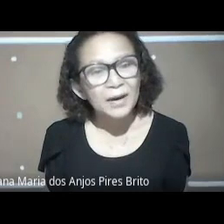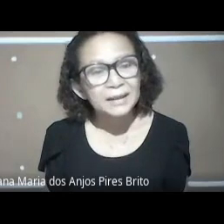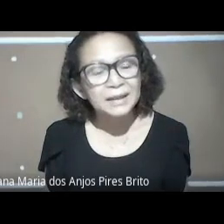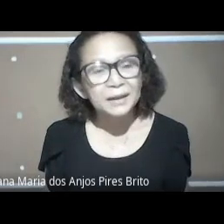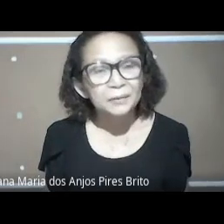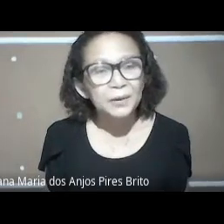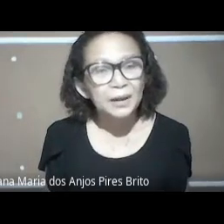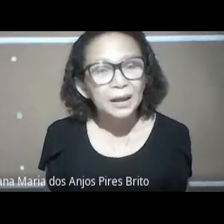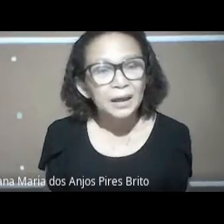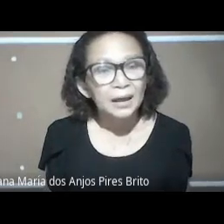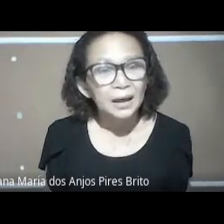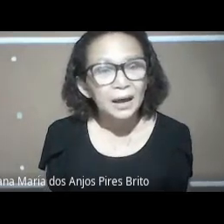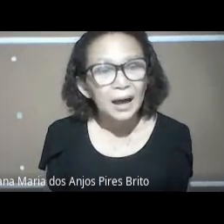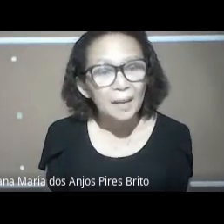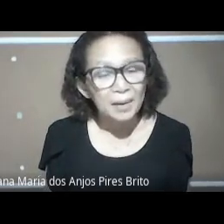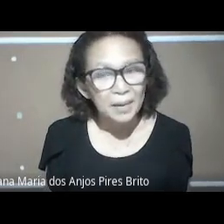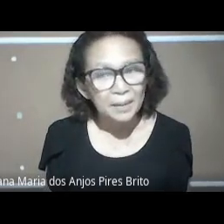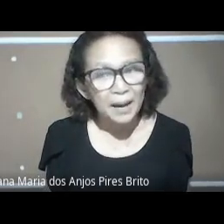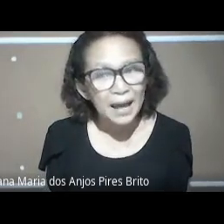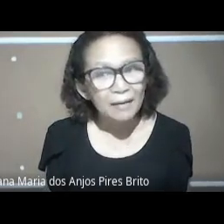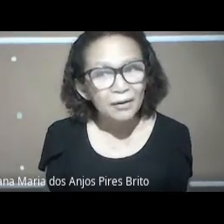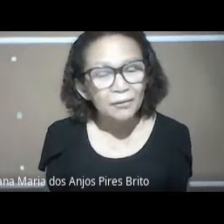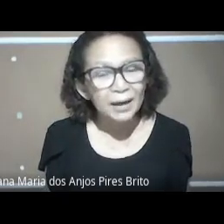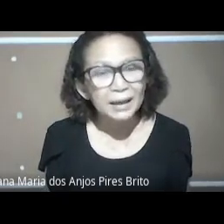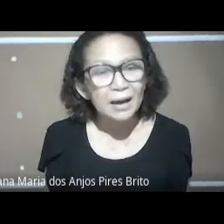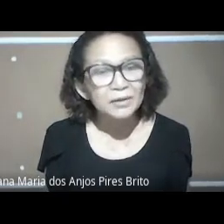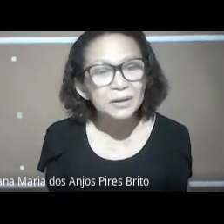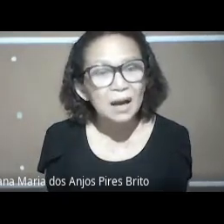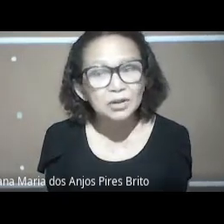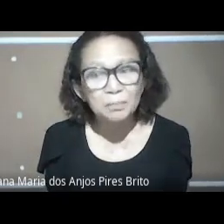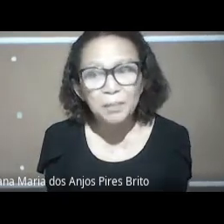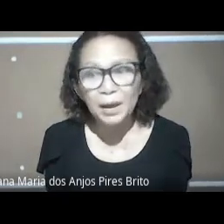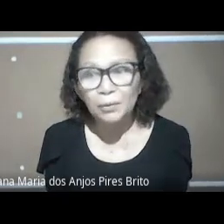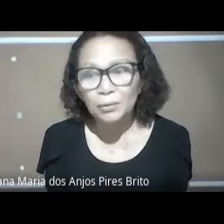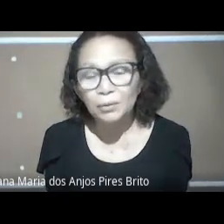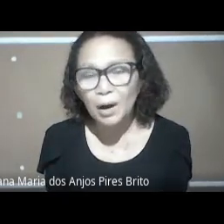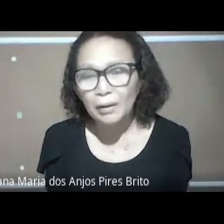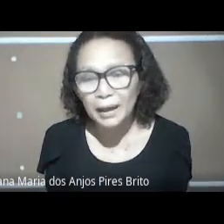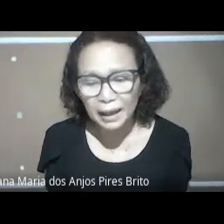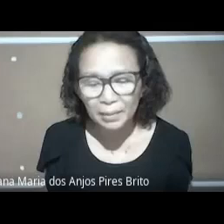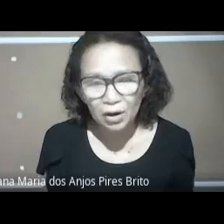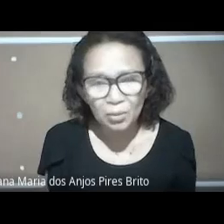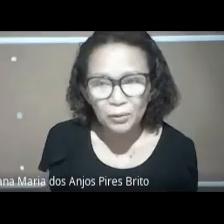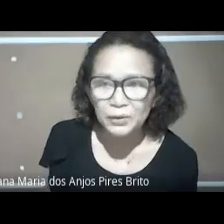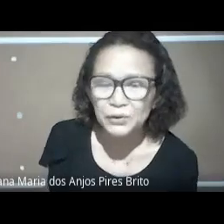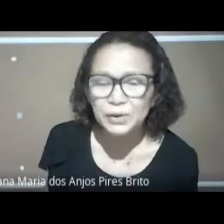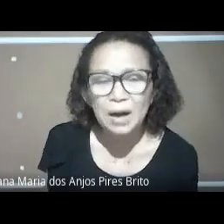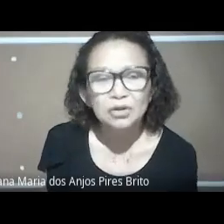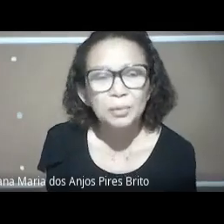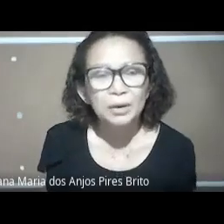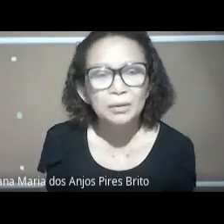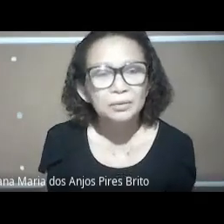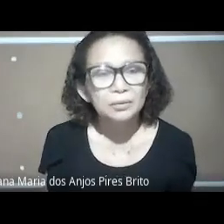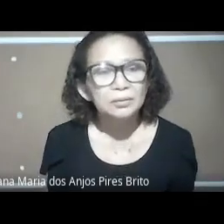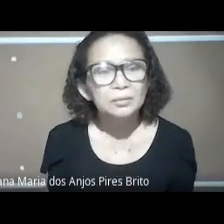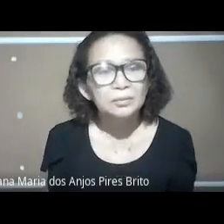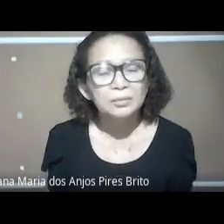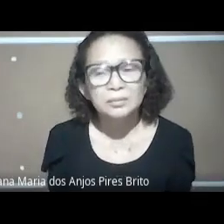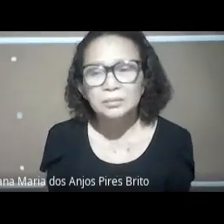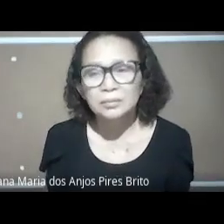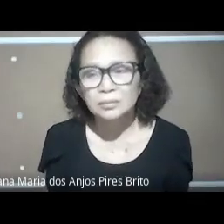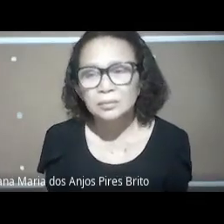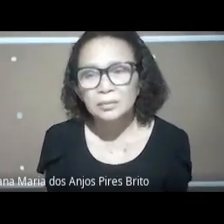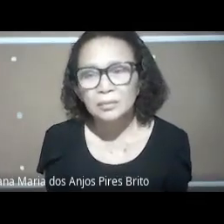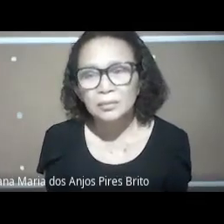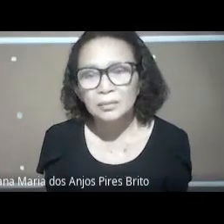Nessa conversação. A primeira palavra eu falei que é o sinal de meu. Alguém lembra como eu fiz o sinal de meu?